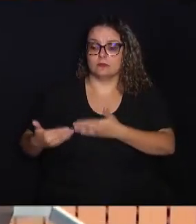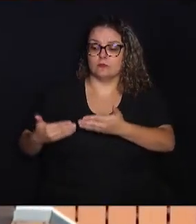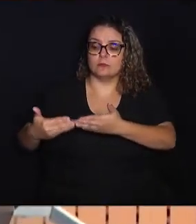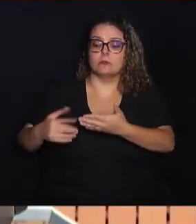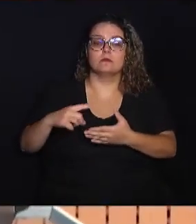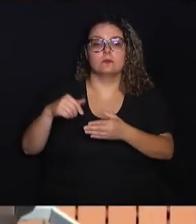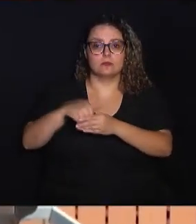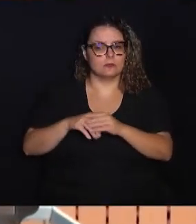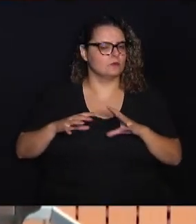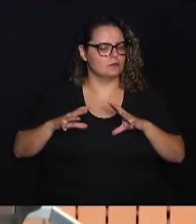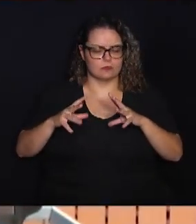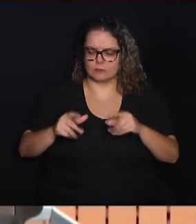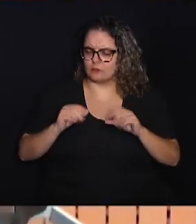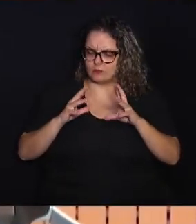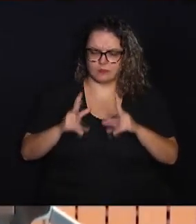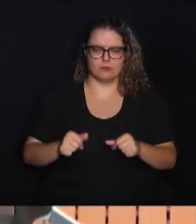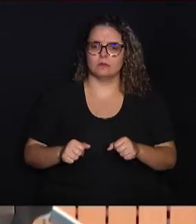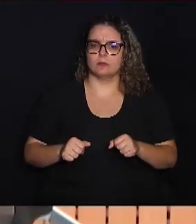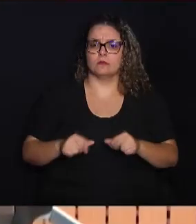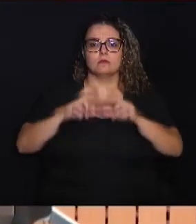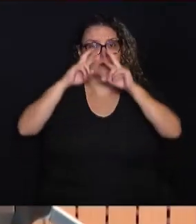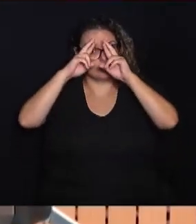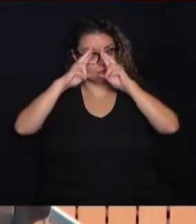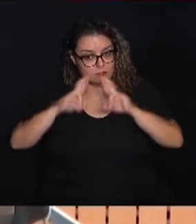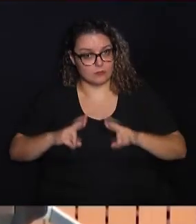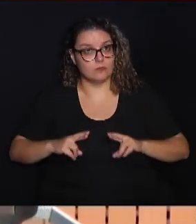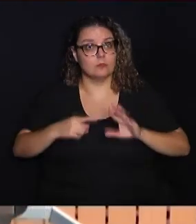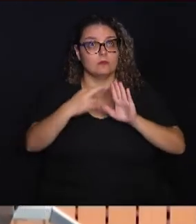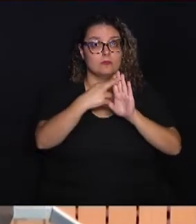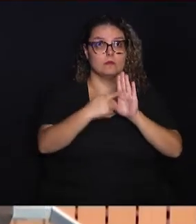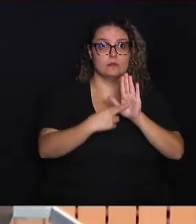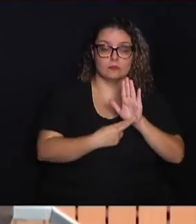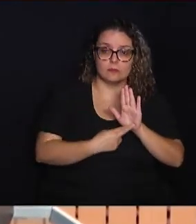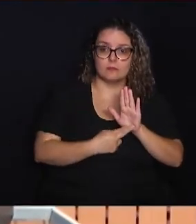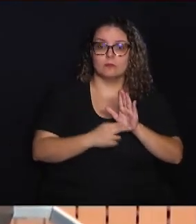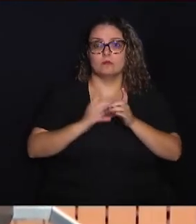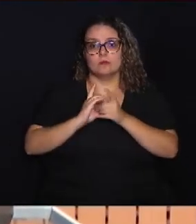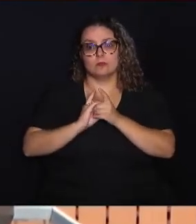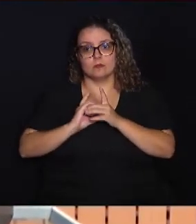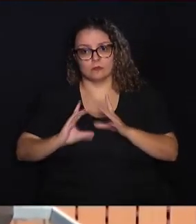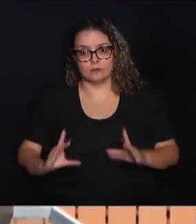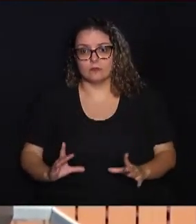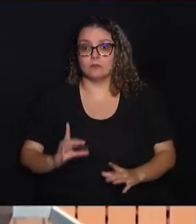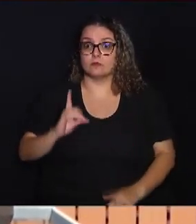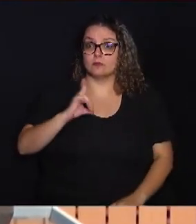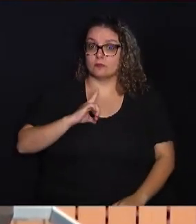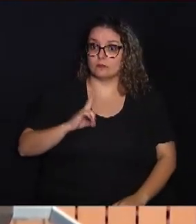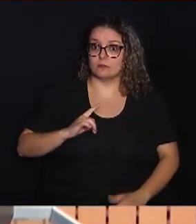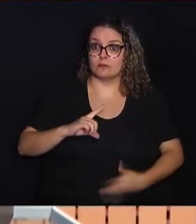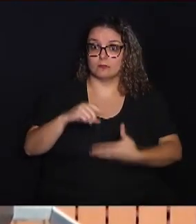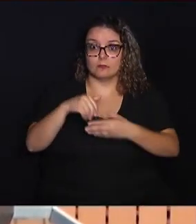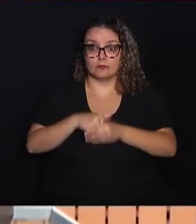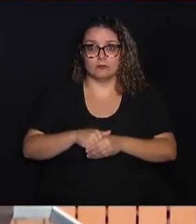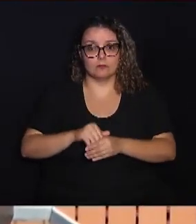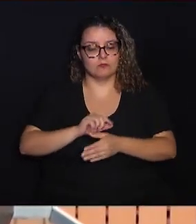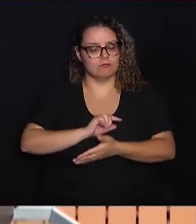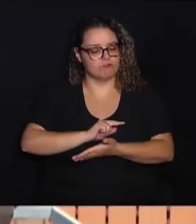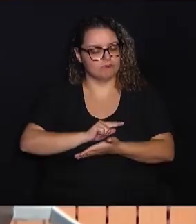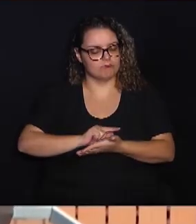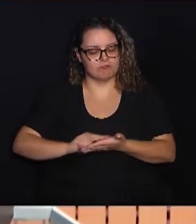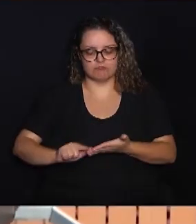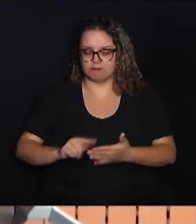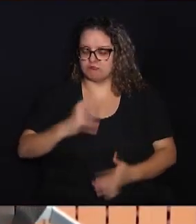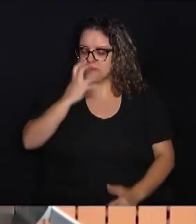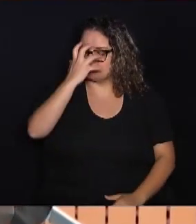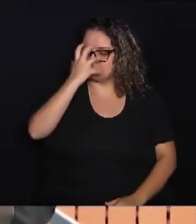Campinas todos respeitando as regras democráticas tivemos uma eleição limpa séria sem